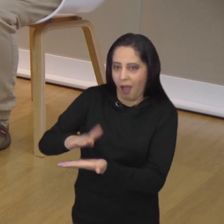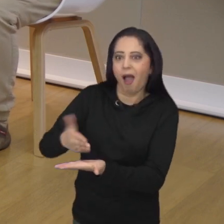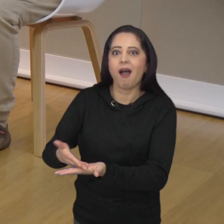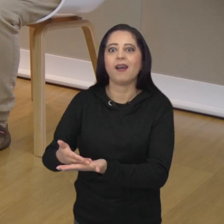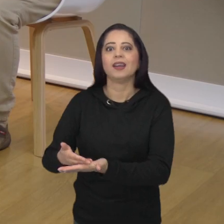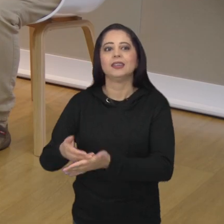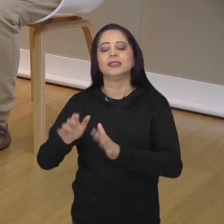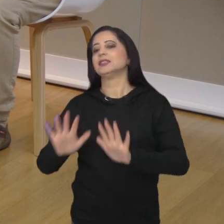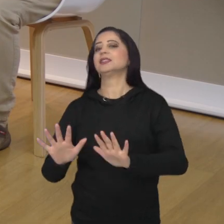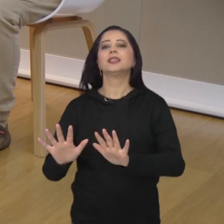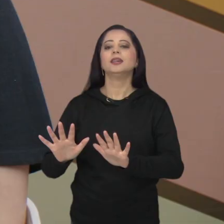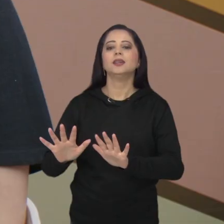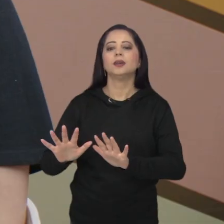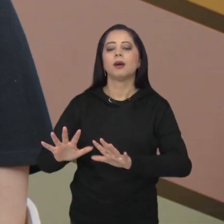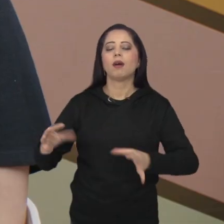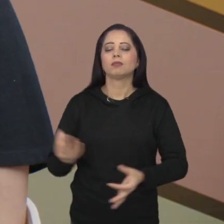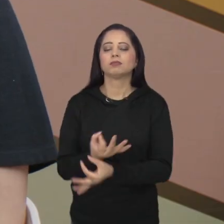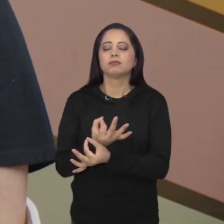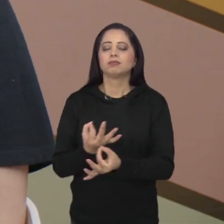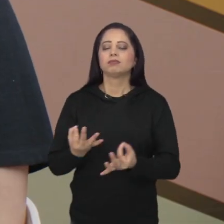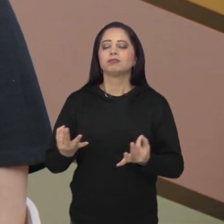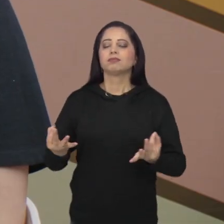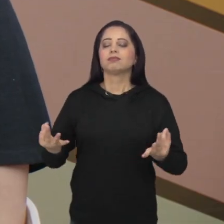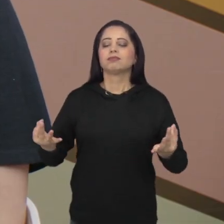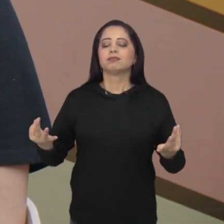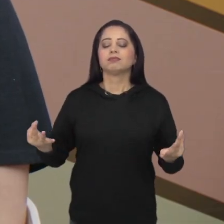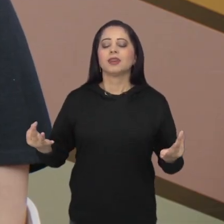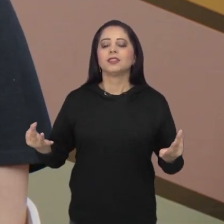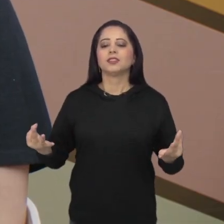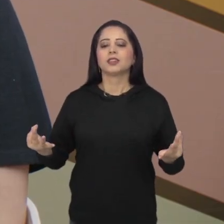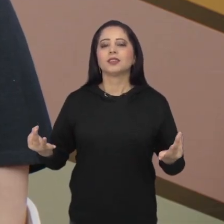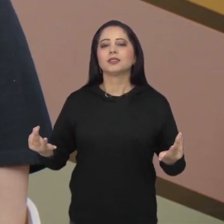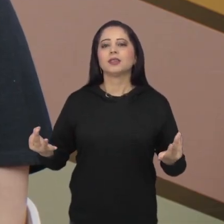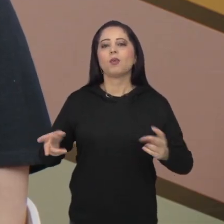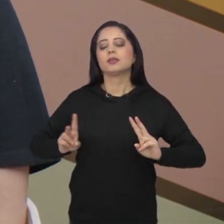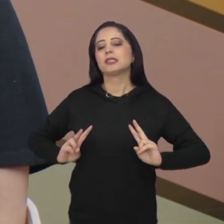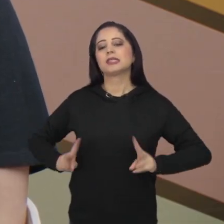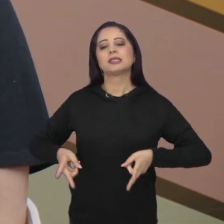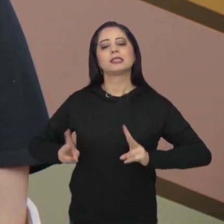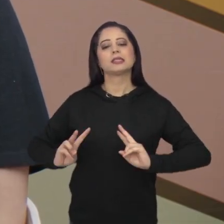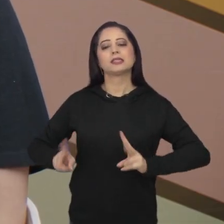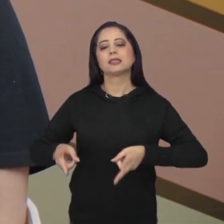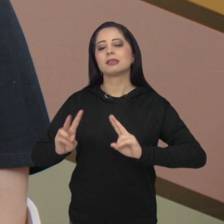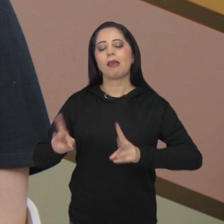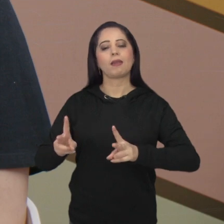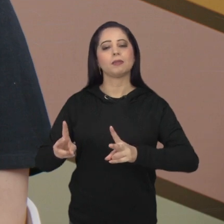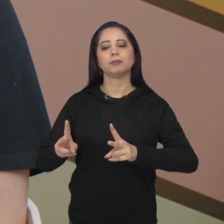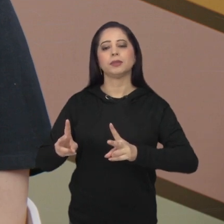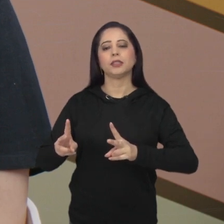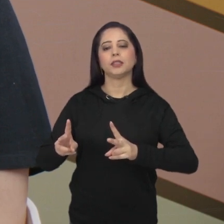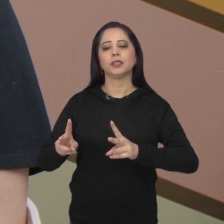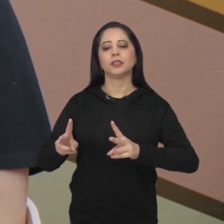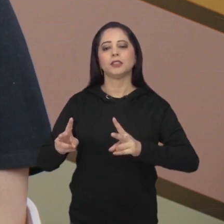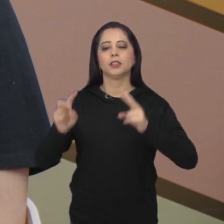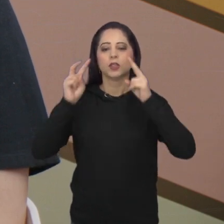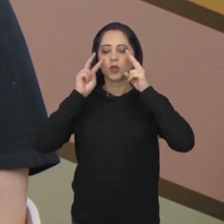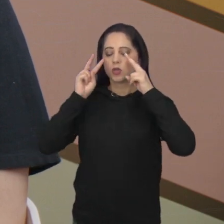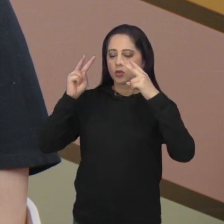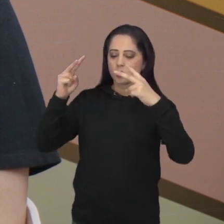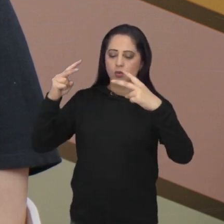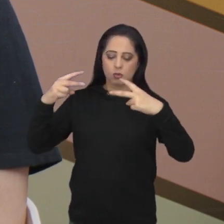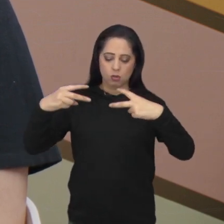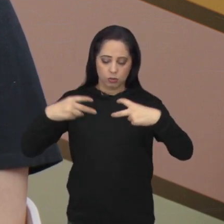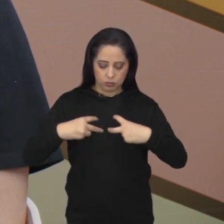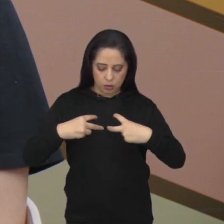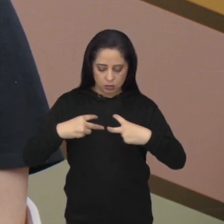É né? verdade. Então, a meditação, na verdade, nos coloca em contato